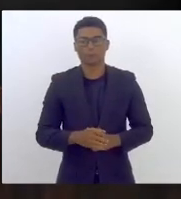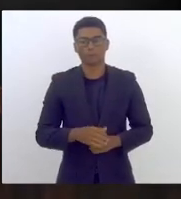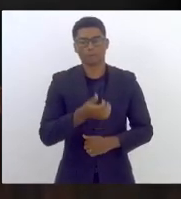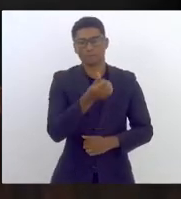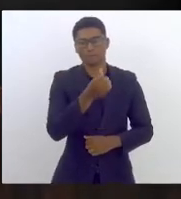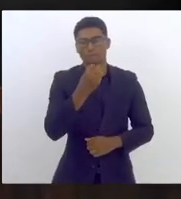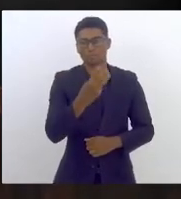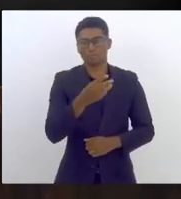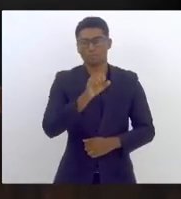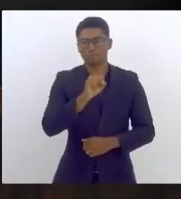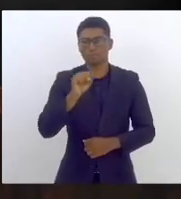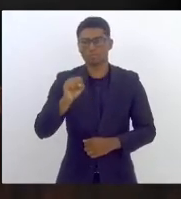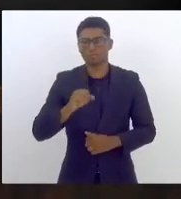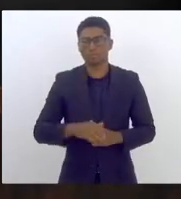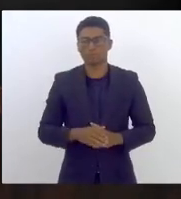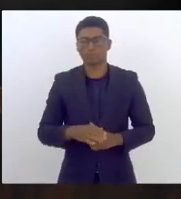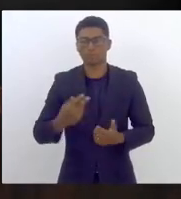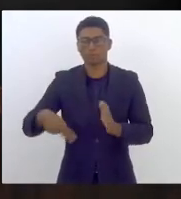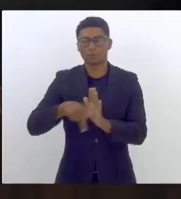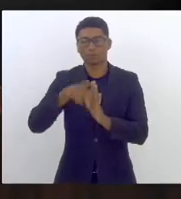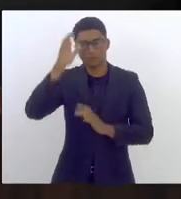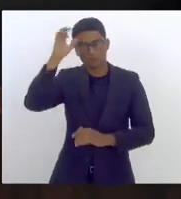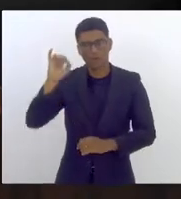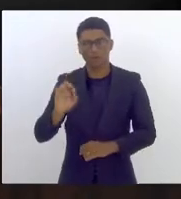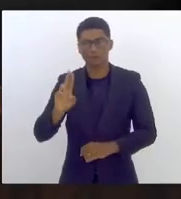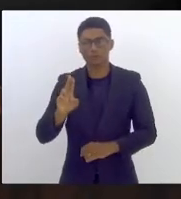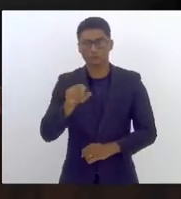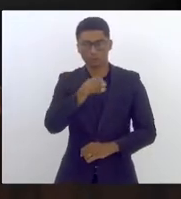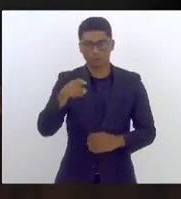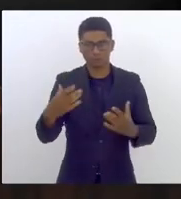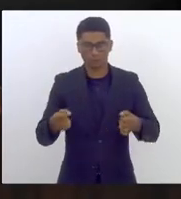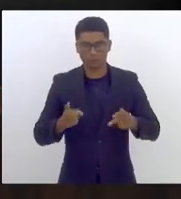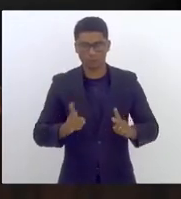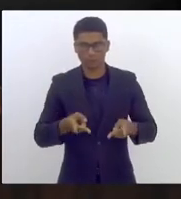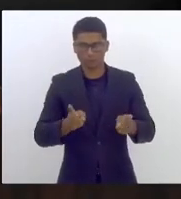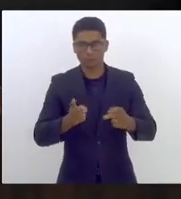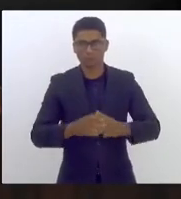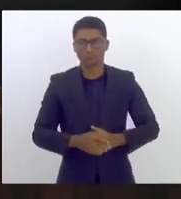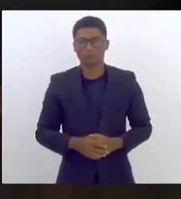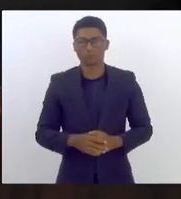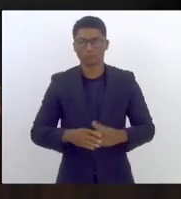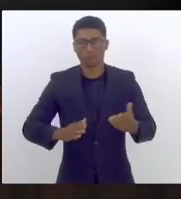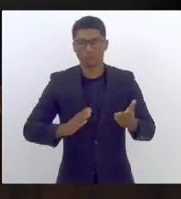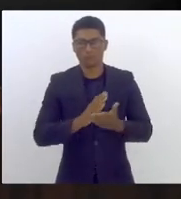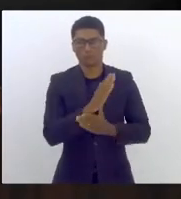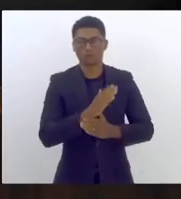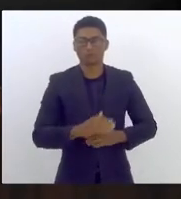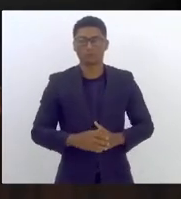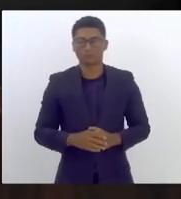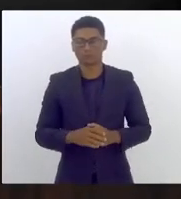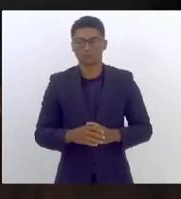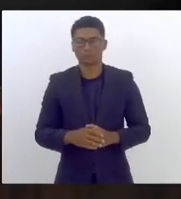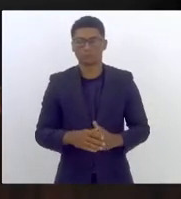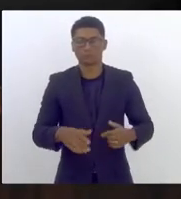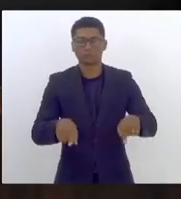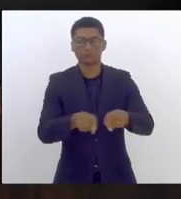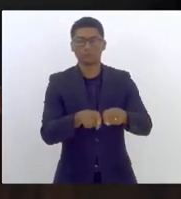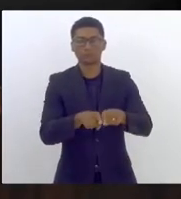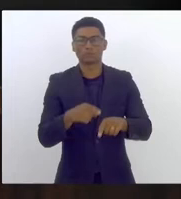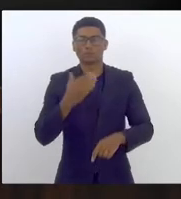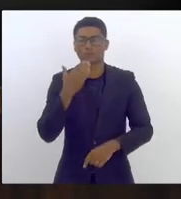6388 de 22 tia juceres que aprovam permaneça Como estão aprovado a sobremesa